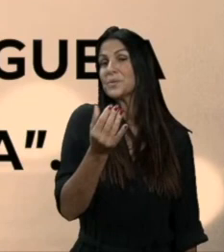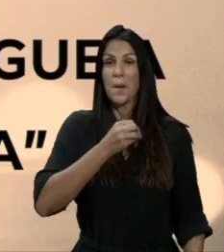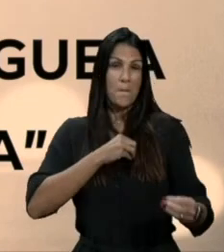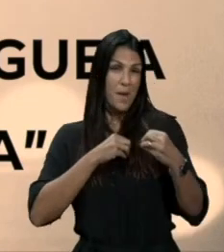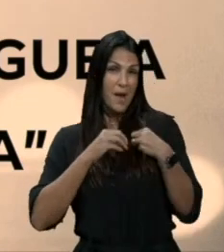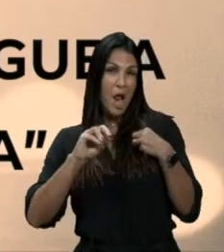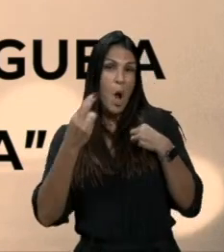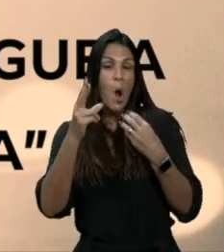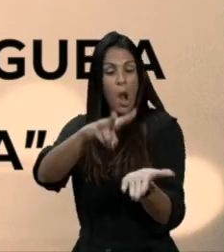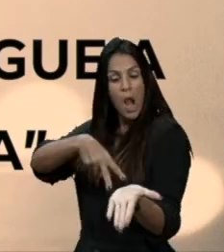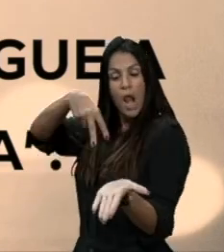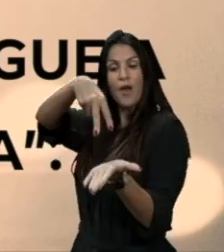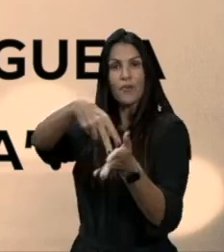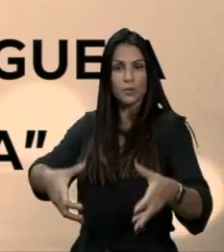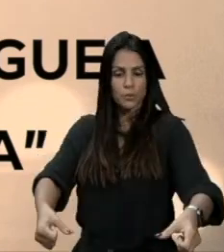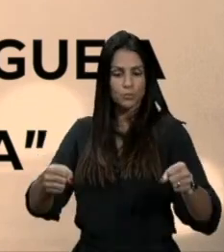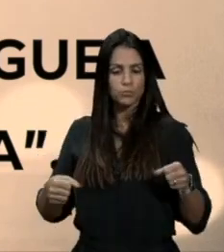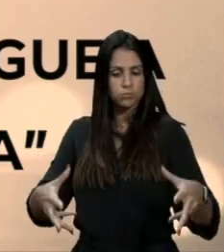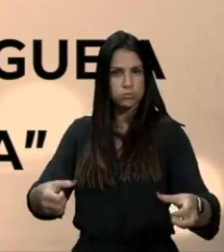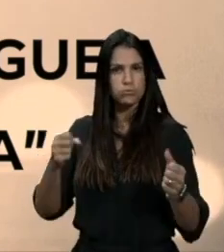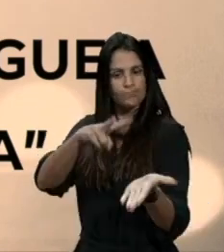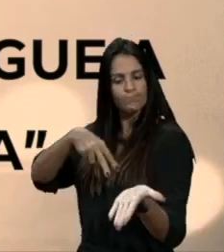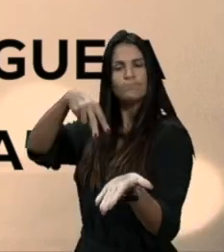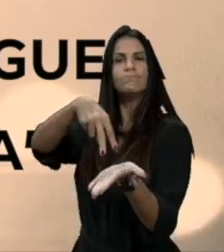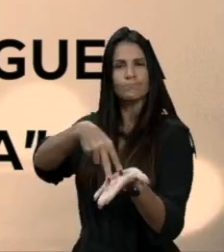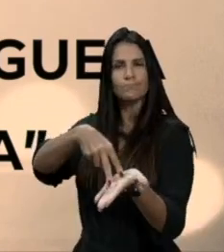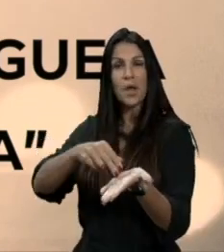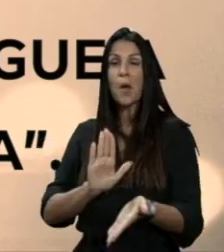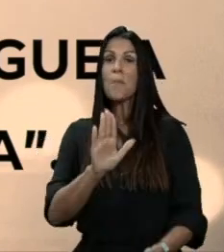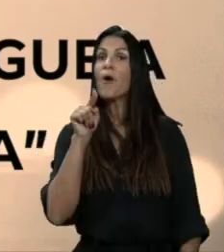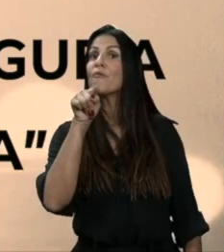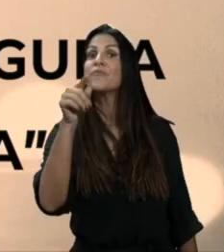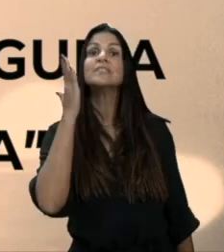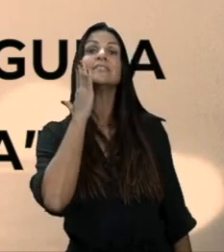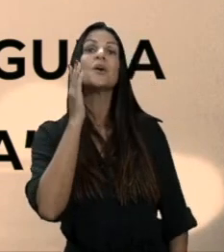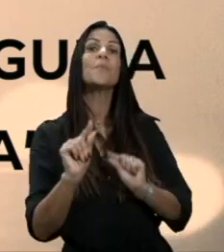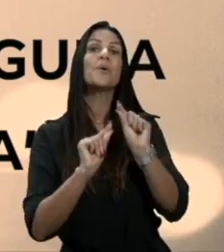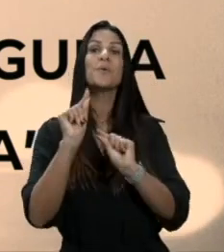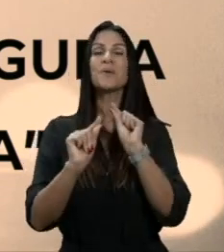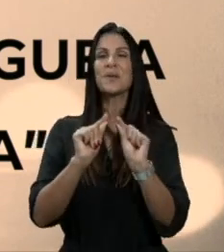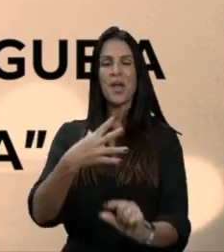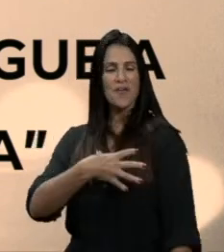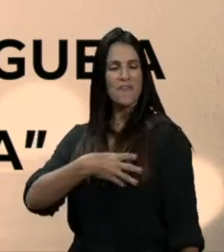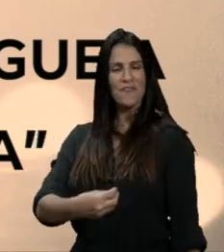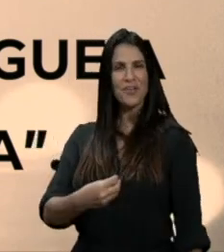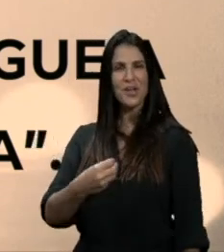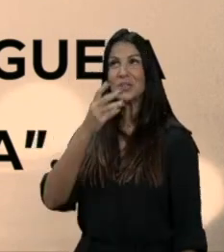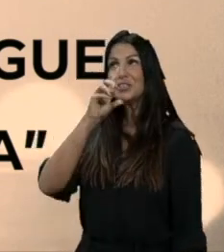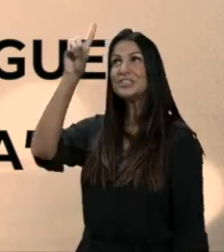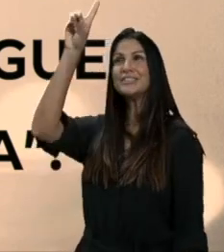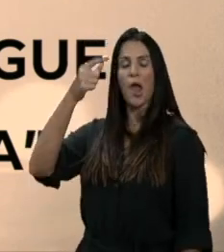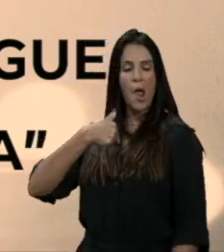ande mas para que vocês saibam que o filho do homem tem na terra autoridade